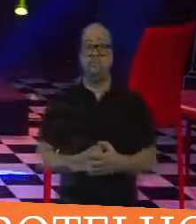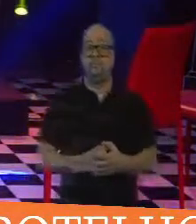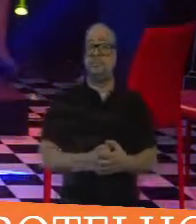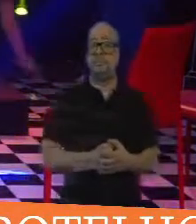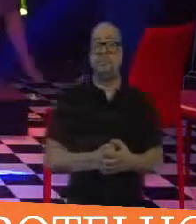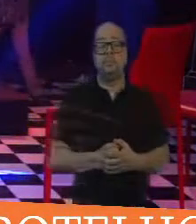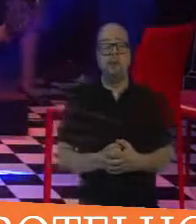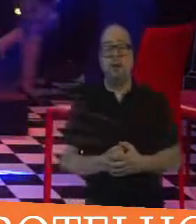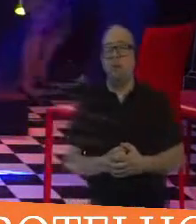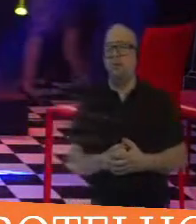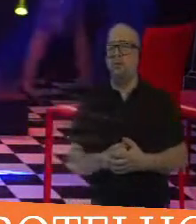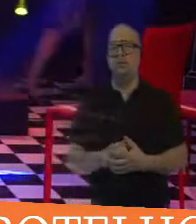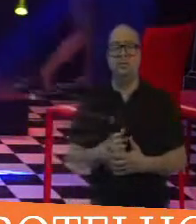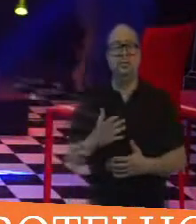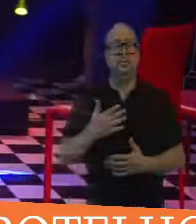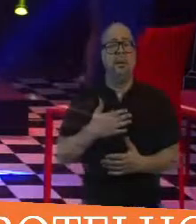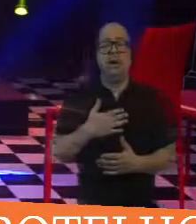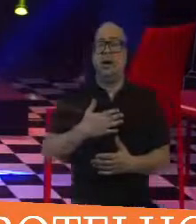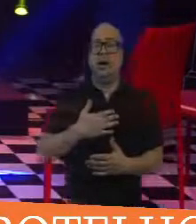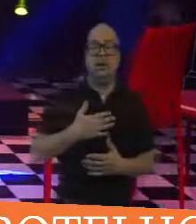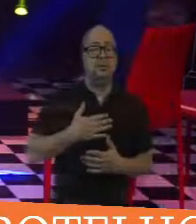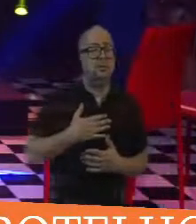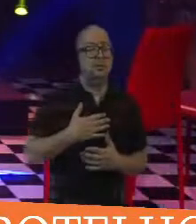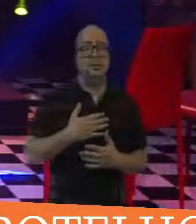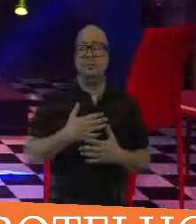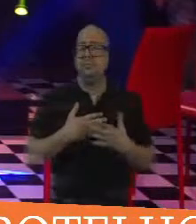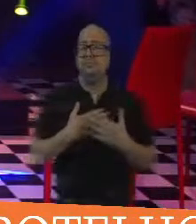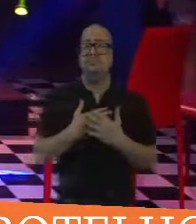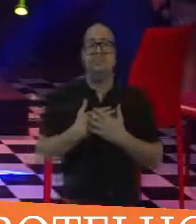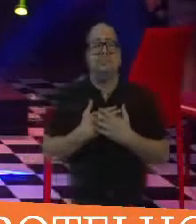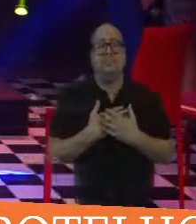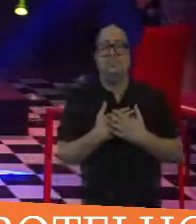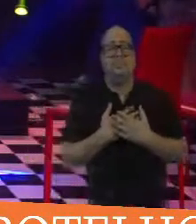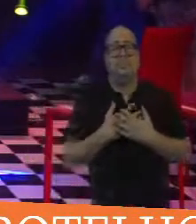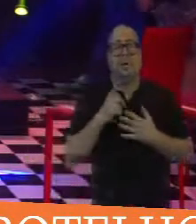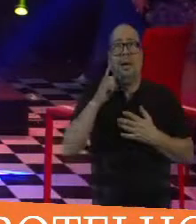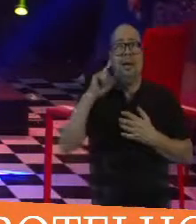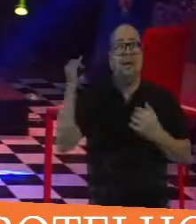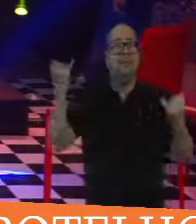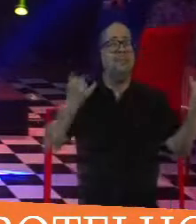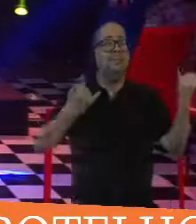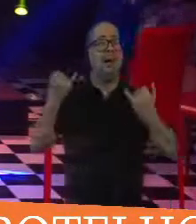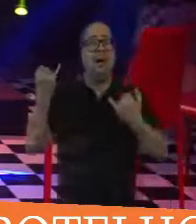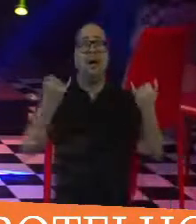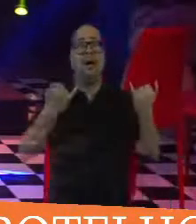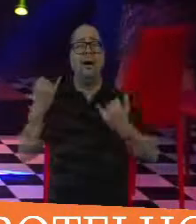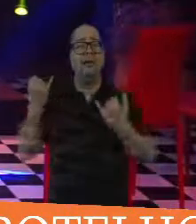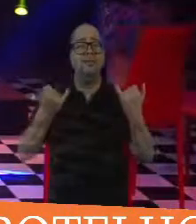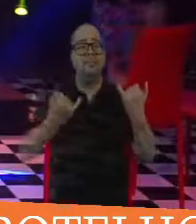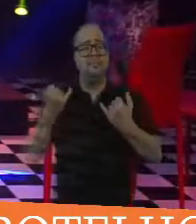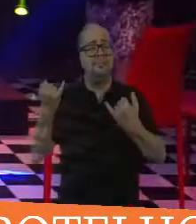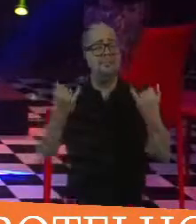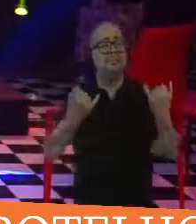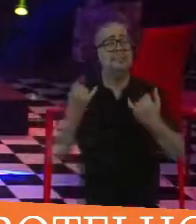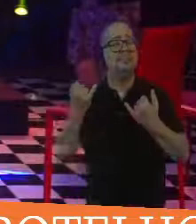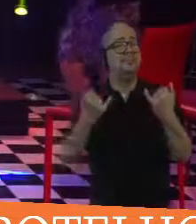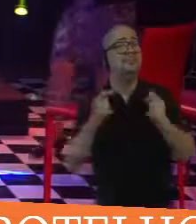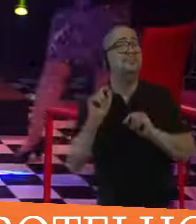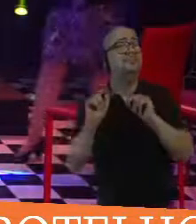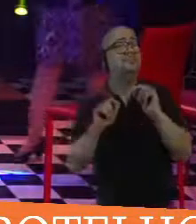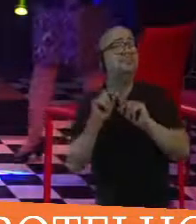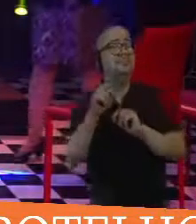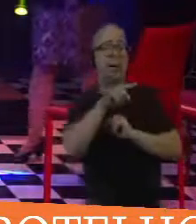gostei tanto, tanto quando me contaram que